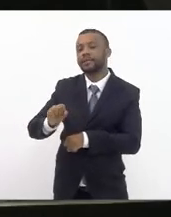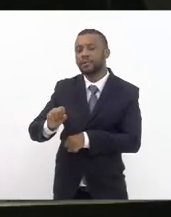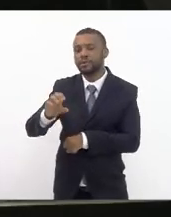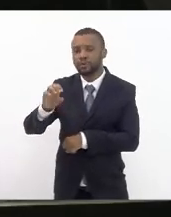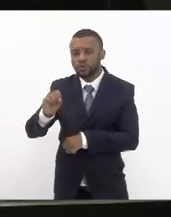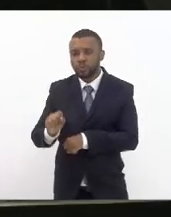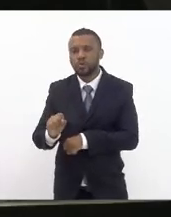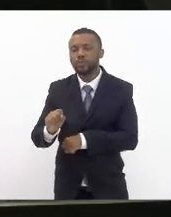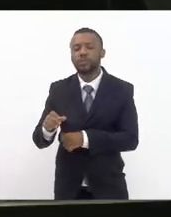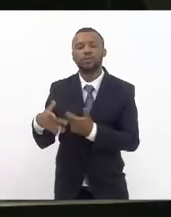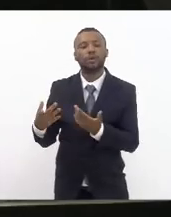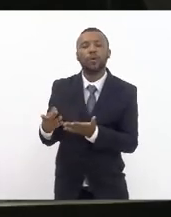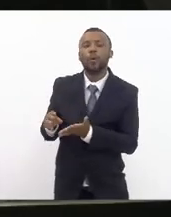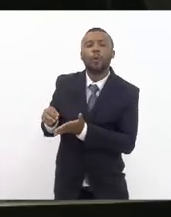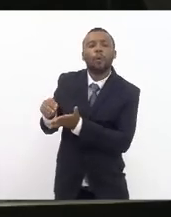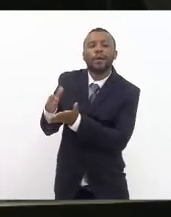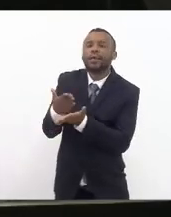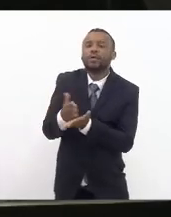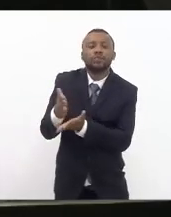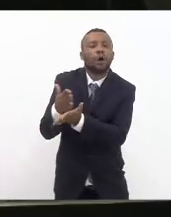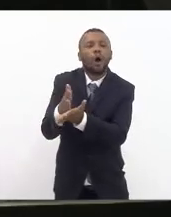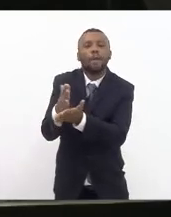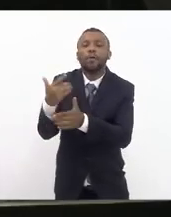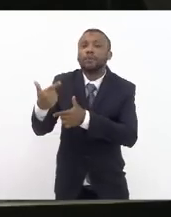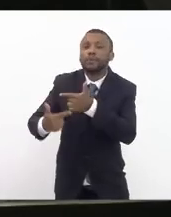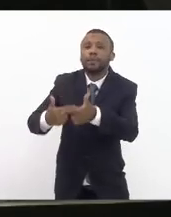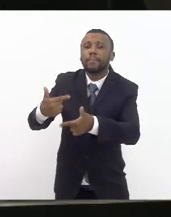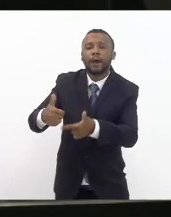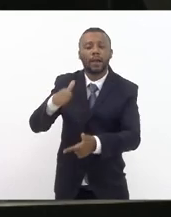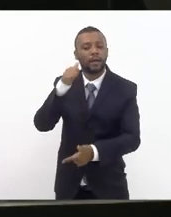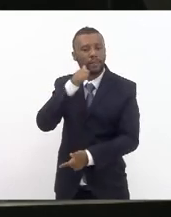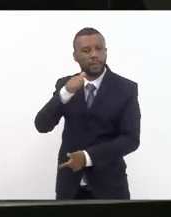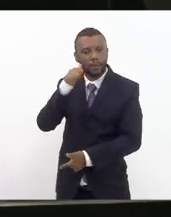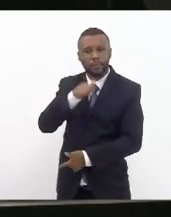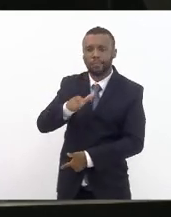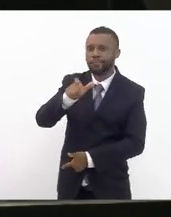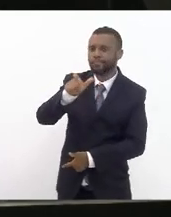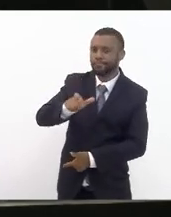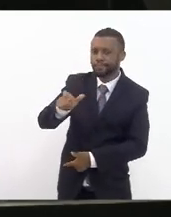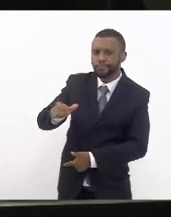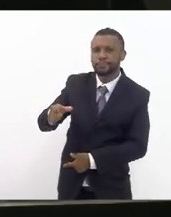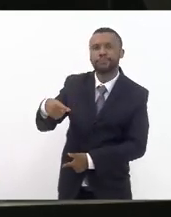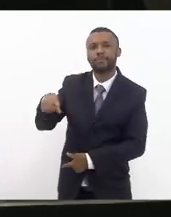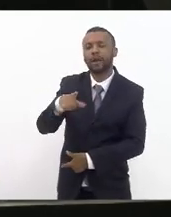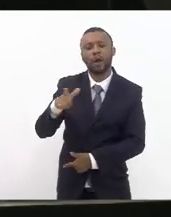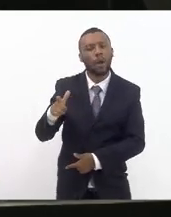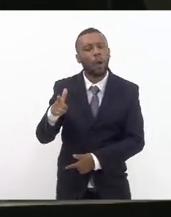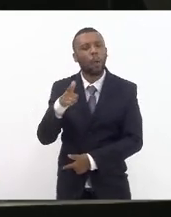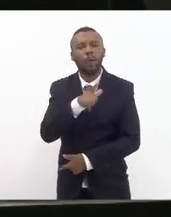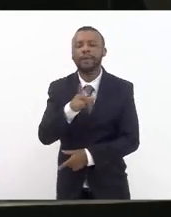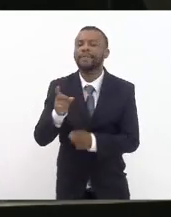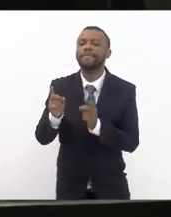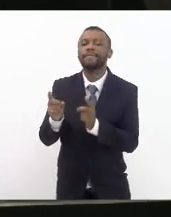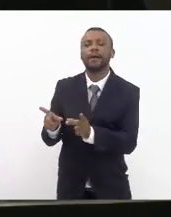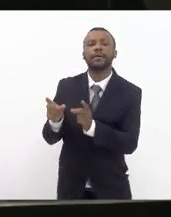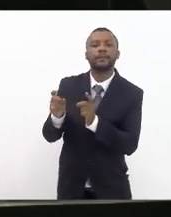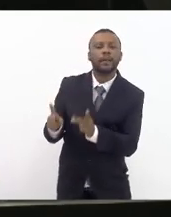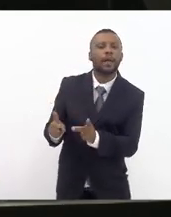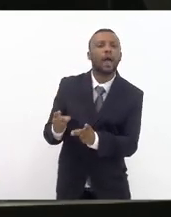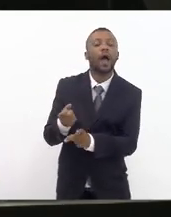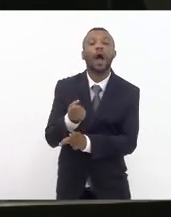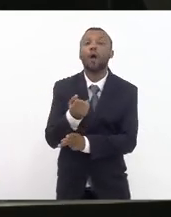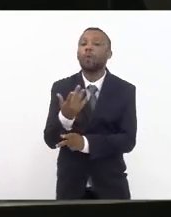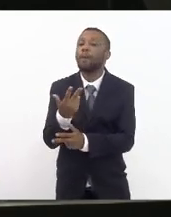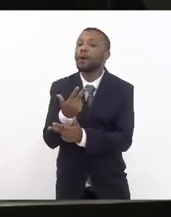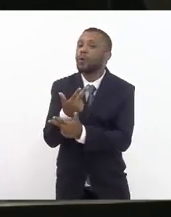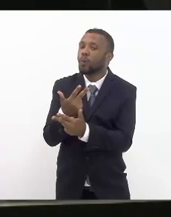lhe resta, o que resta do trabalho dessas mulheres é conseguir vender aos